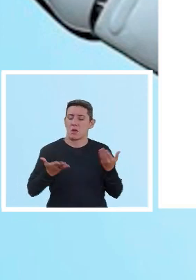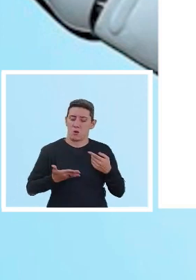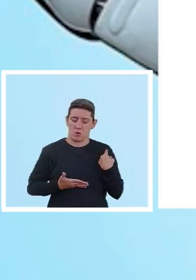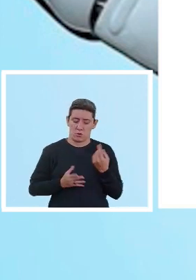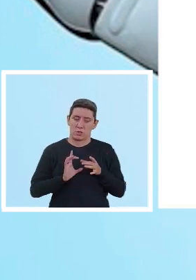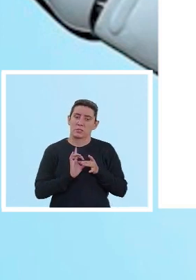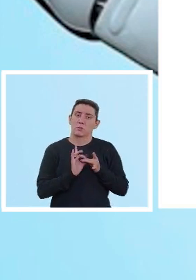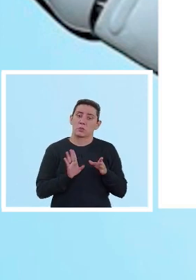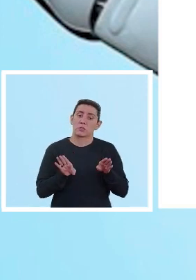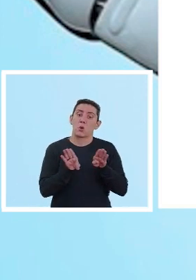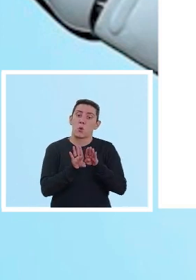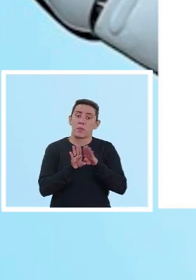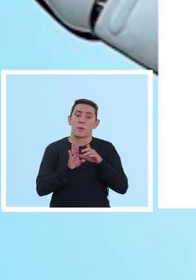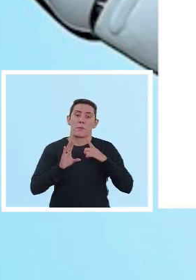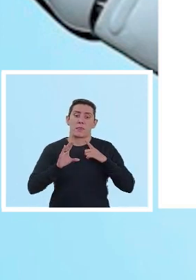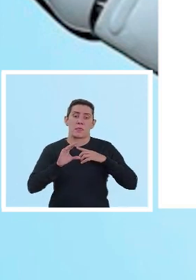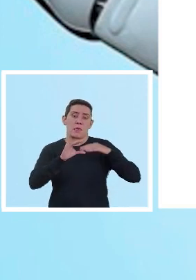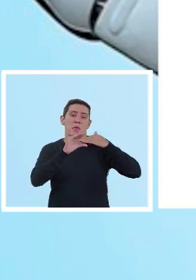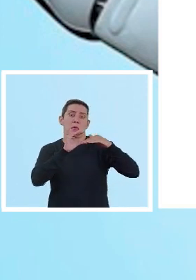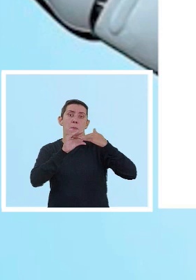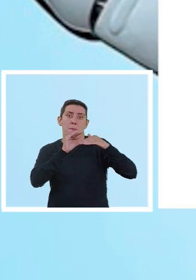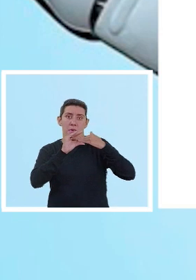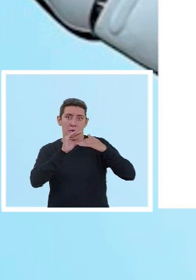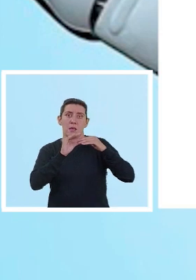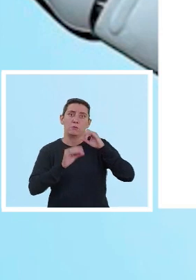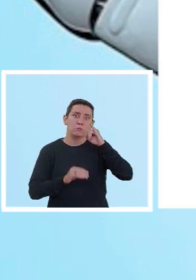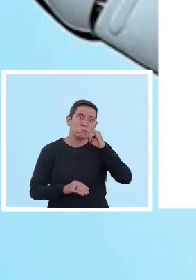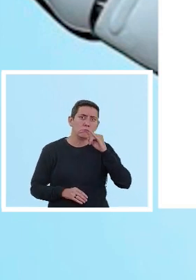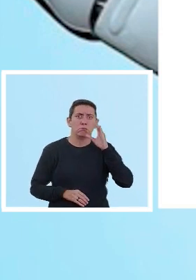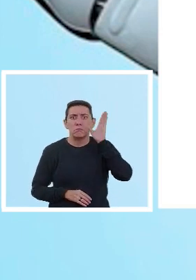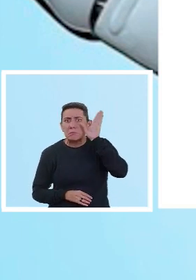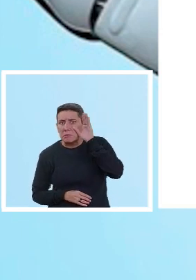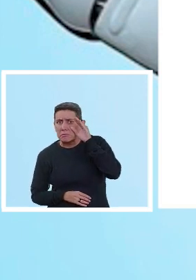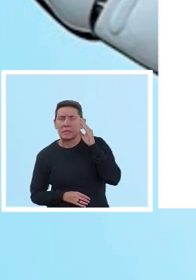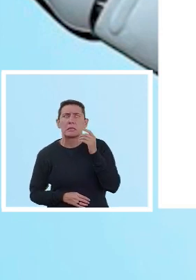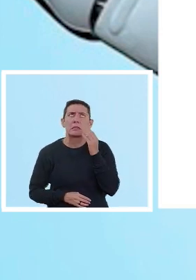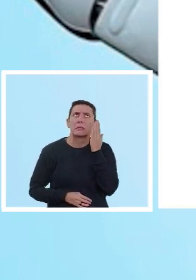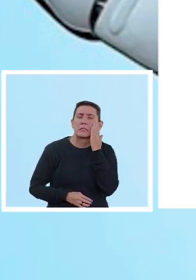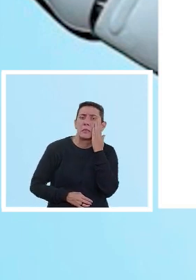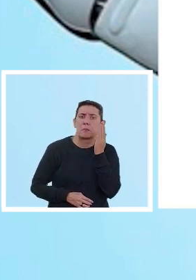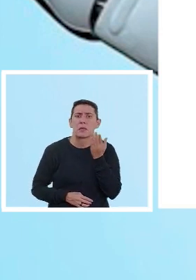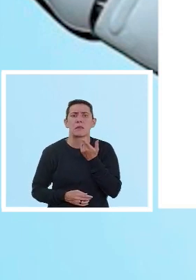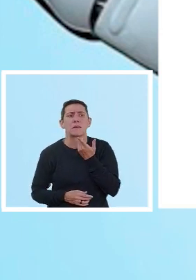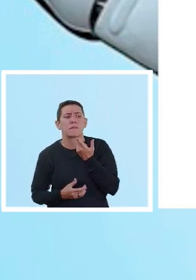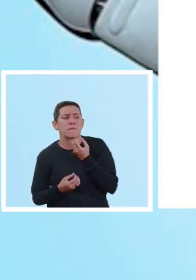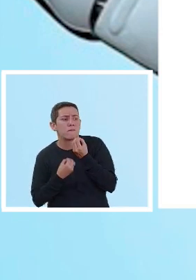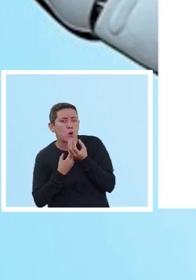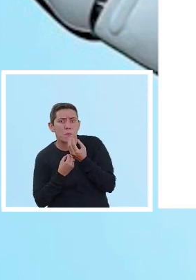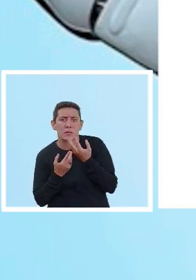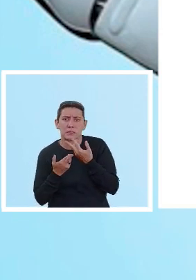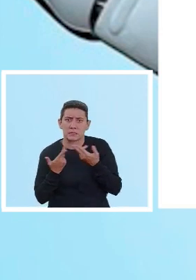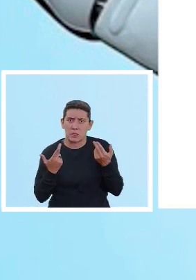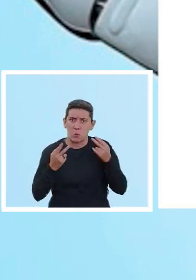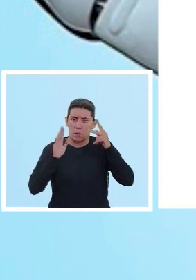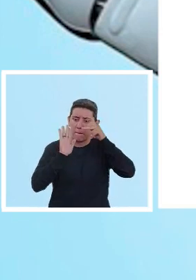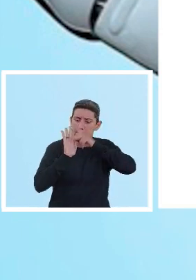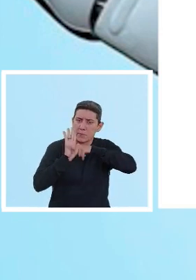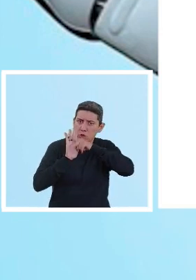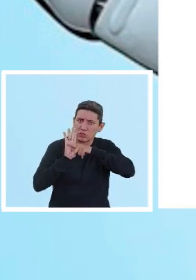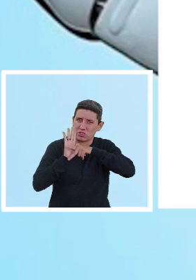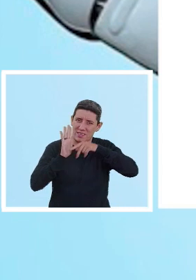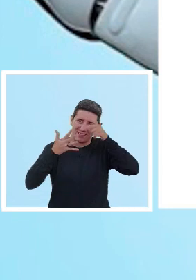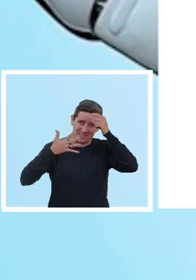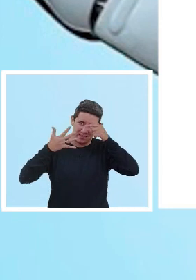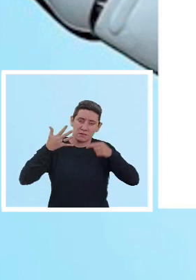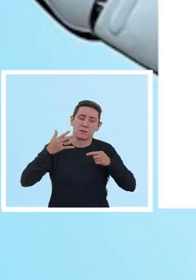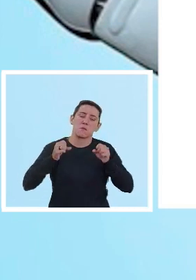vou deixar meu contato também para aqueles que tiverem curiosidade em algum ponto específico dos projetos especiais que a